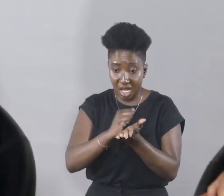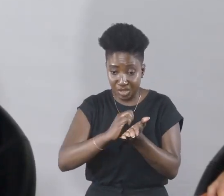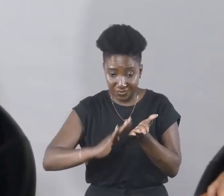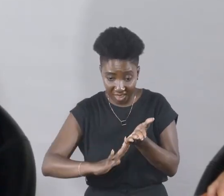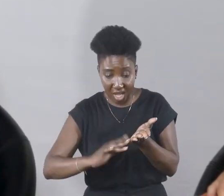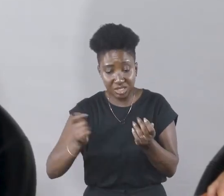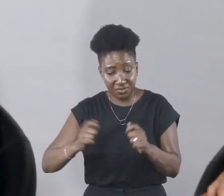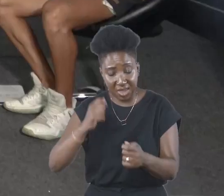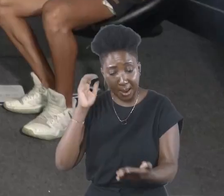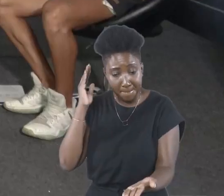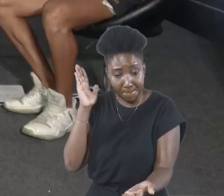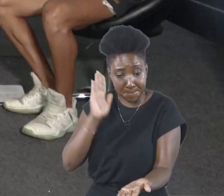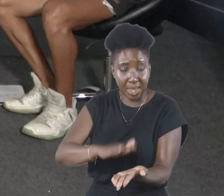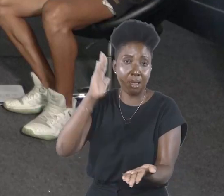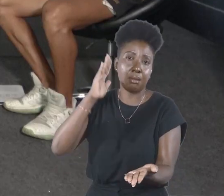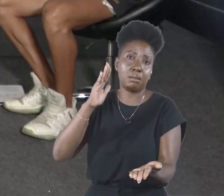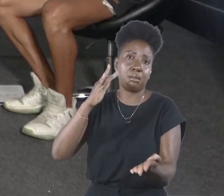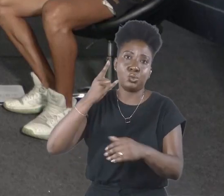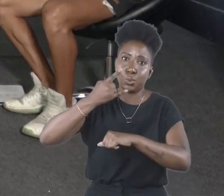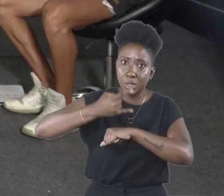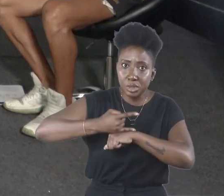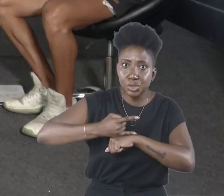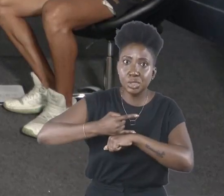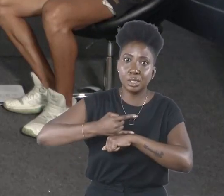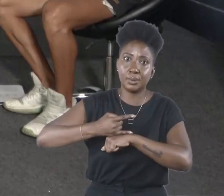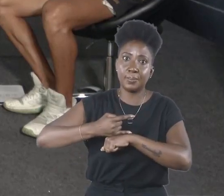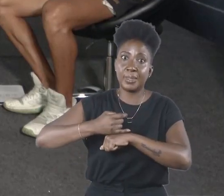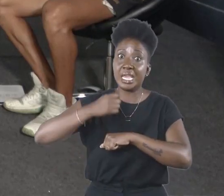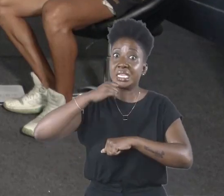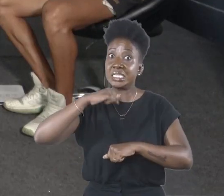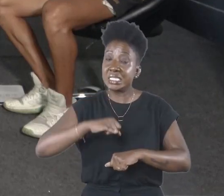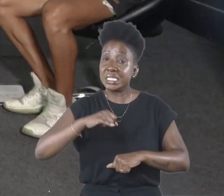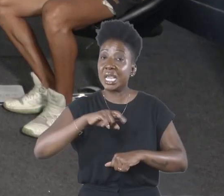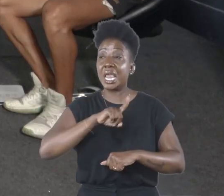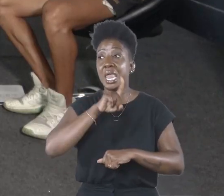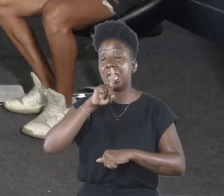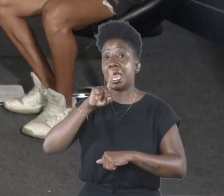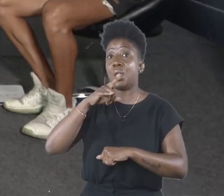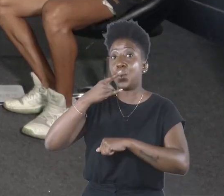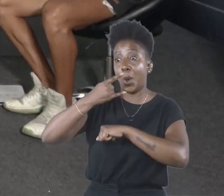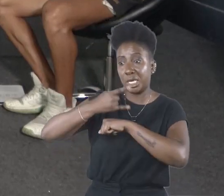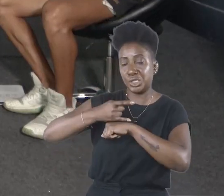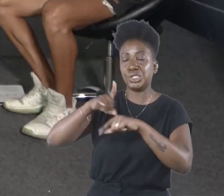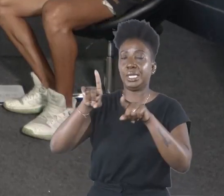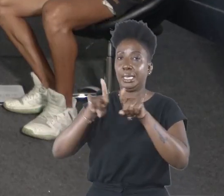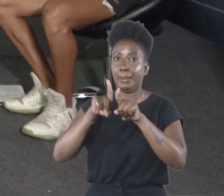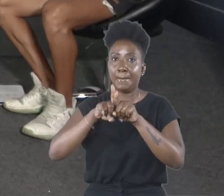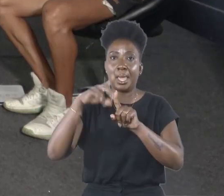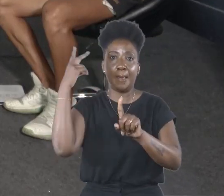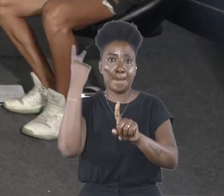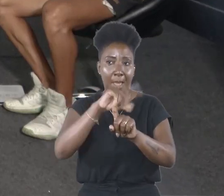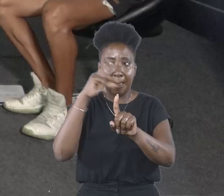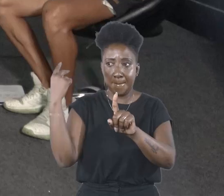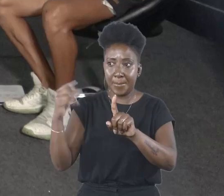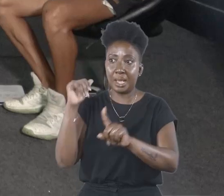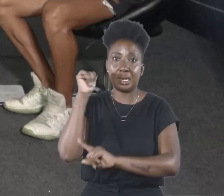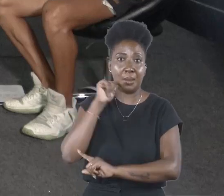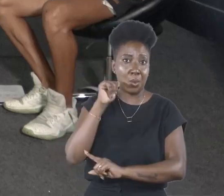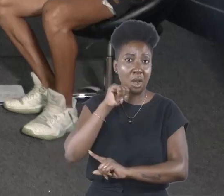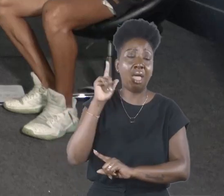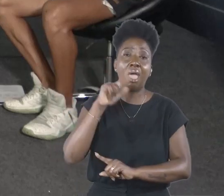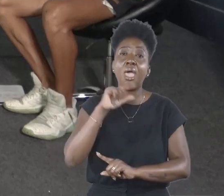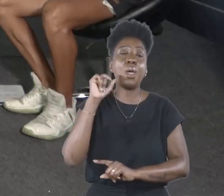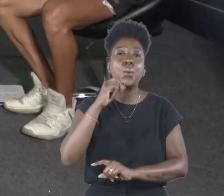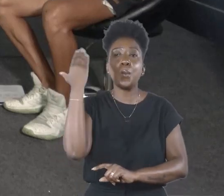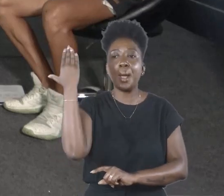Haiti, na escola, batem nas crianças. Bate, se você esquecer o dever, vai levar 2 tapas ou